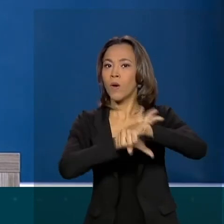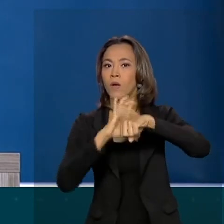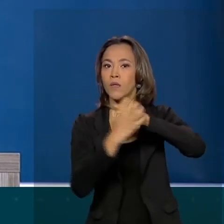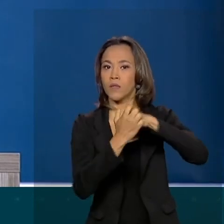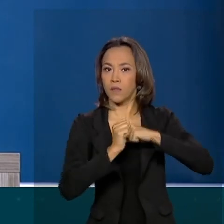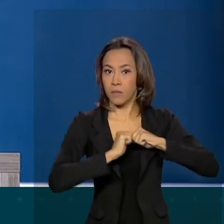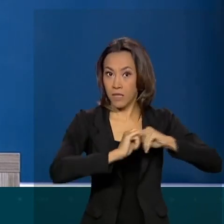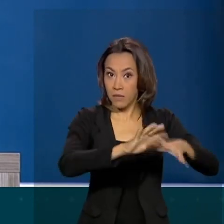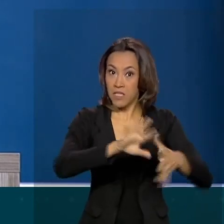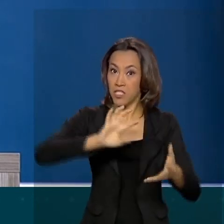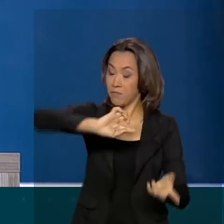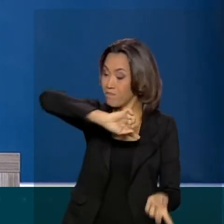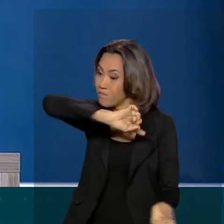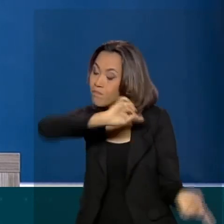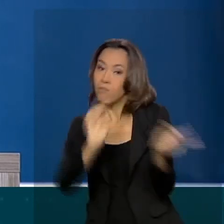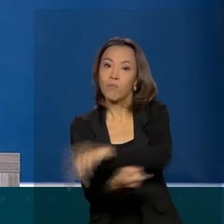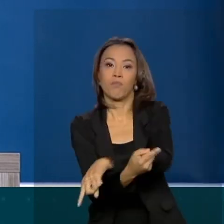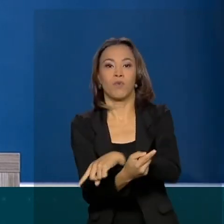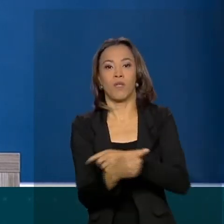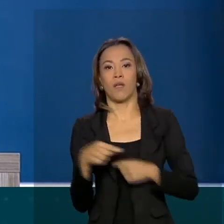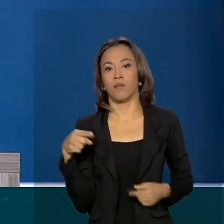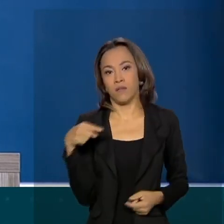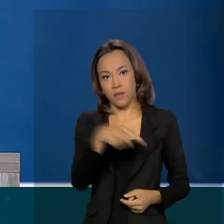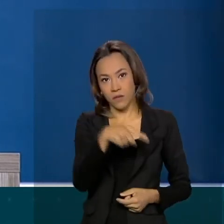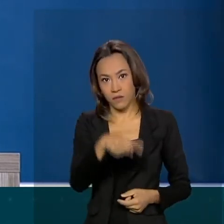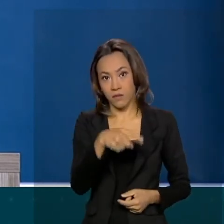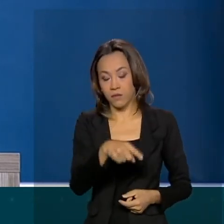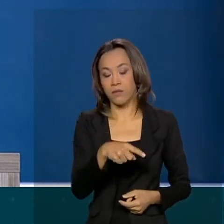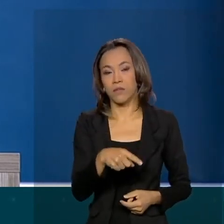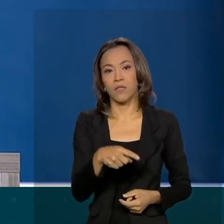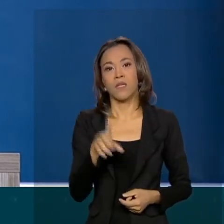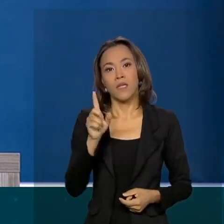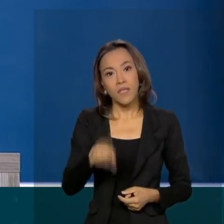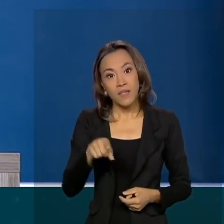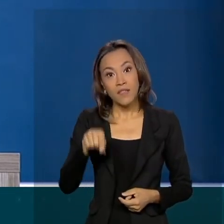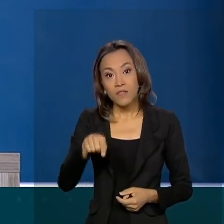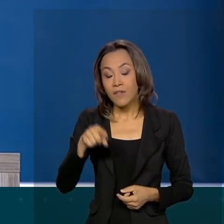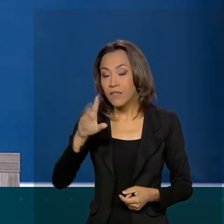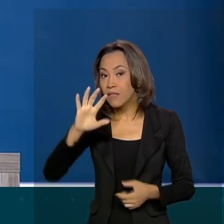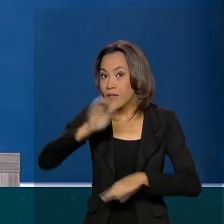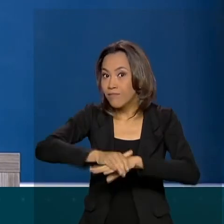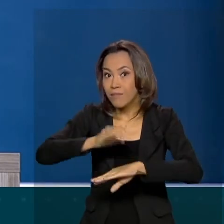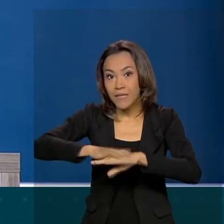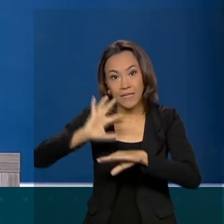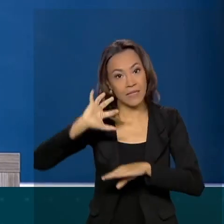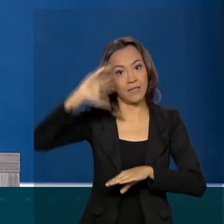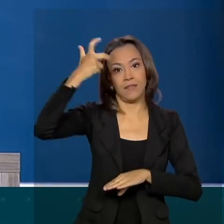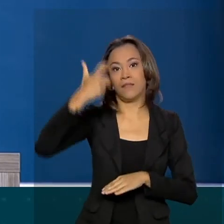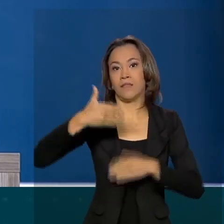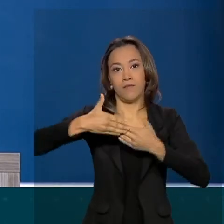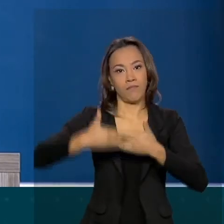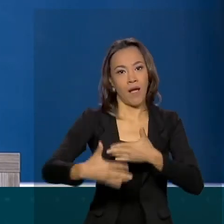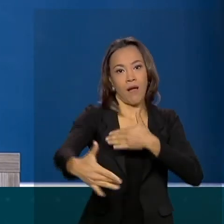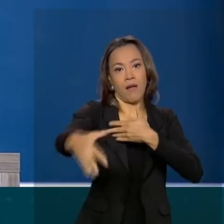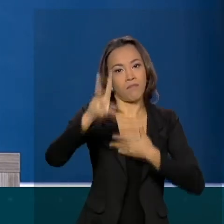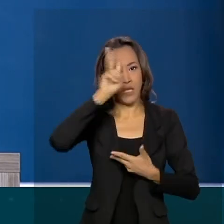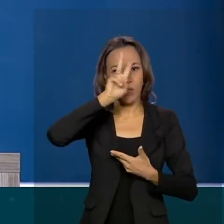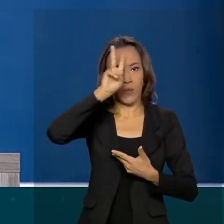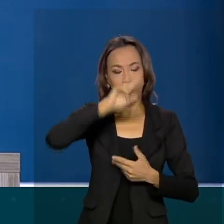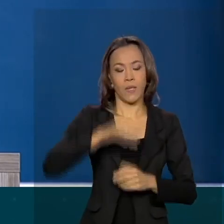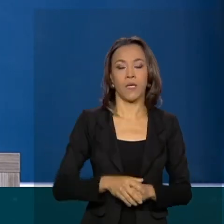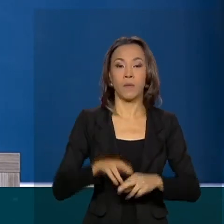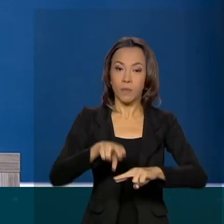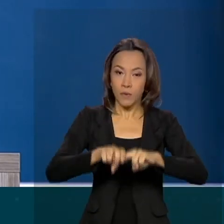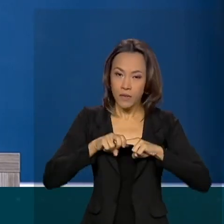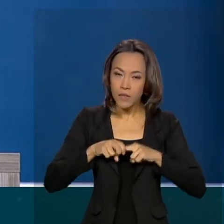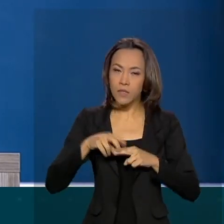reverter esse cenário devastador, um divisor de águas na história. Daí a importância de